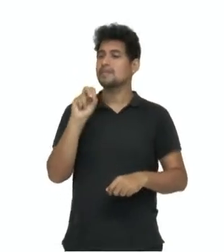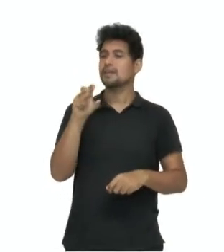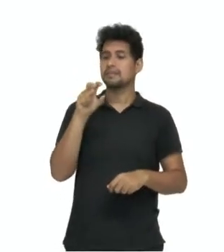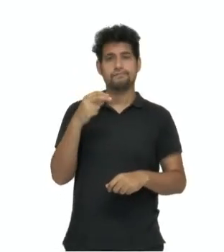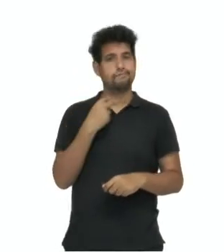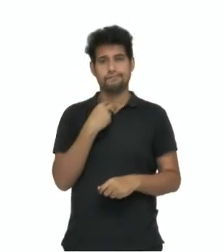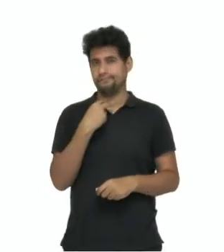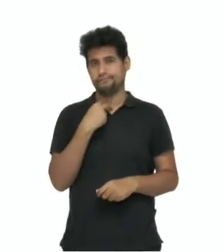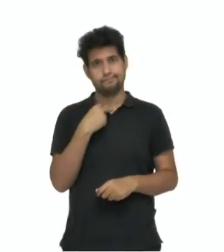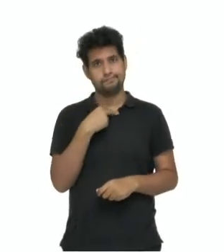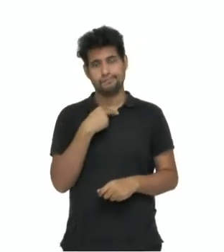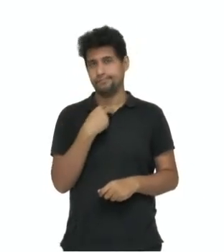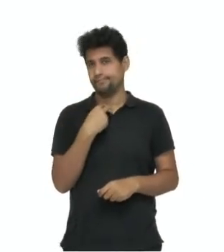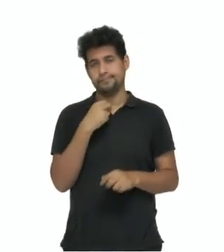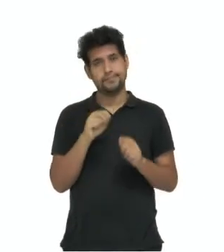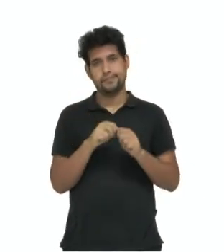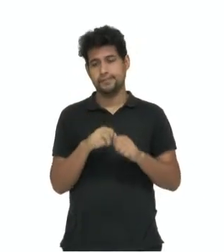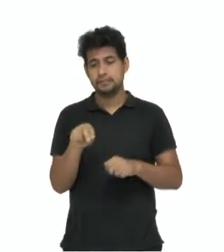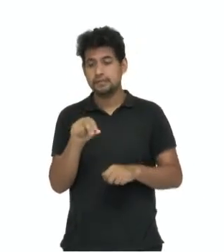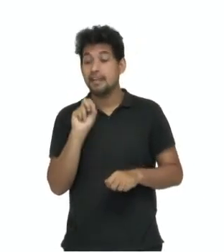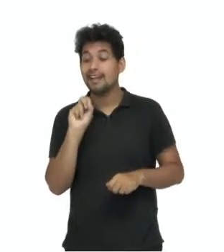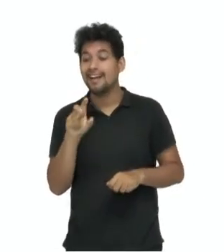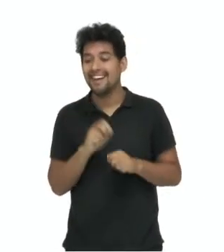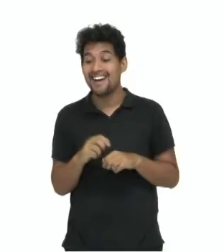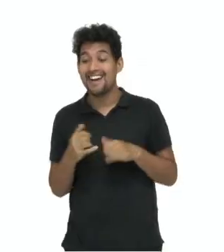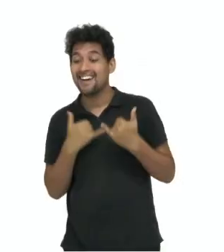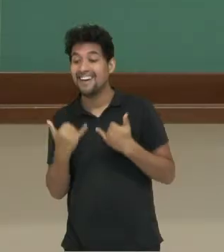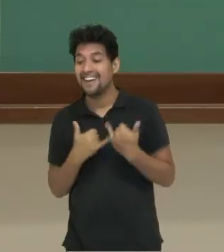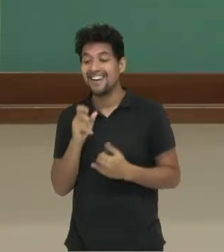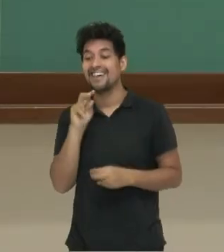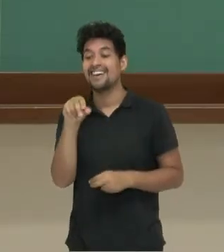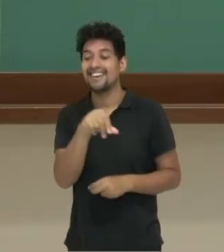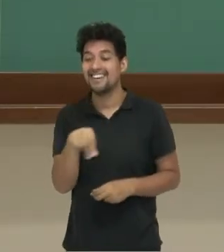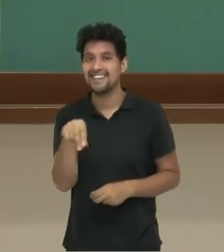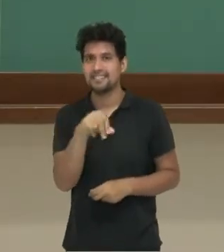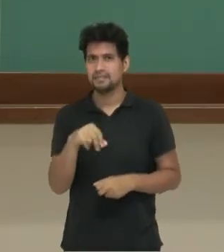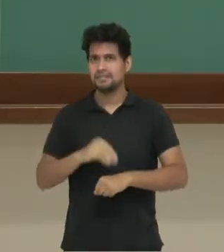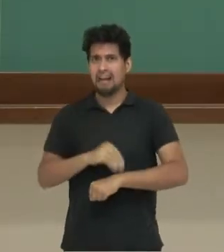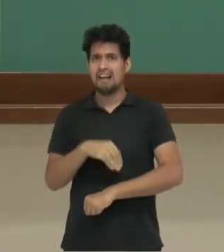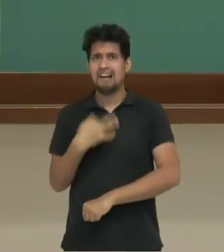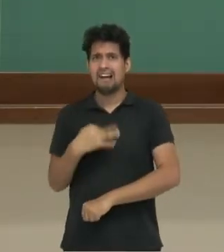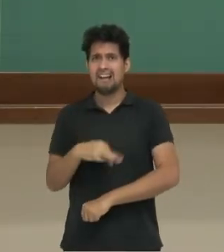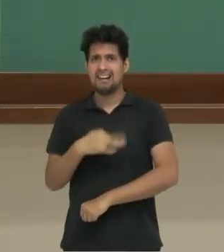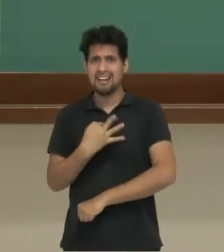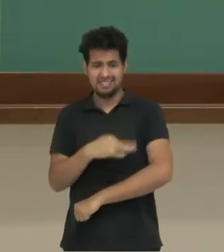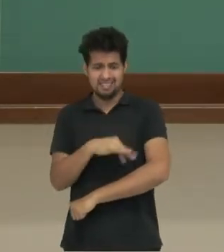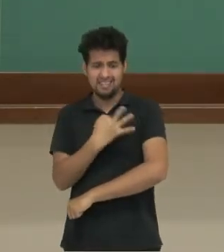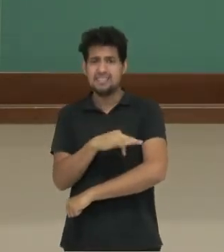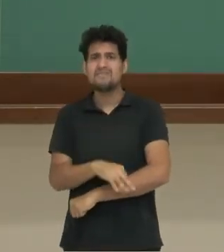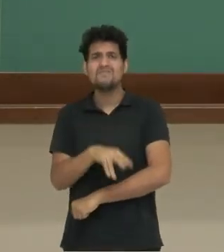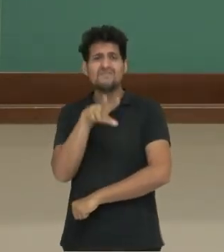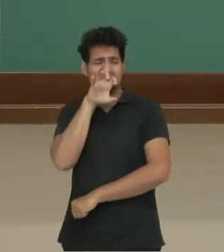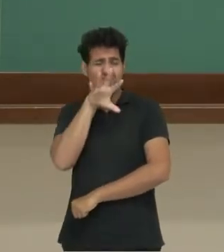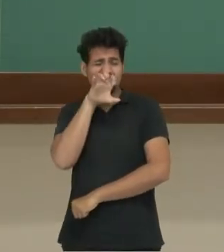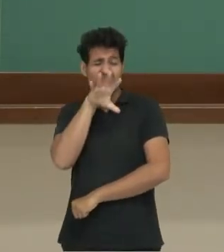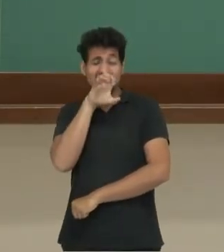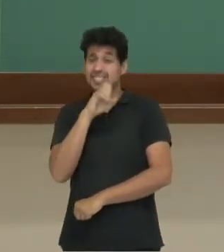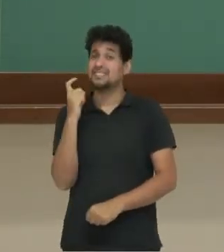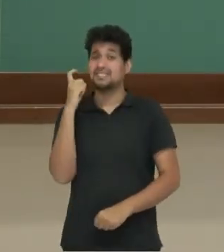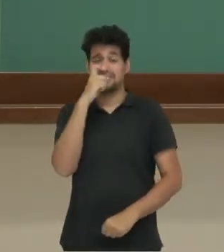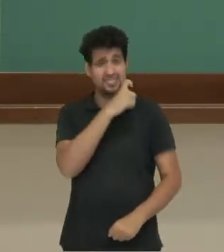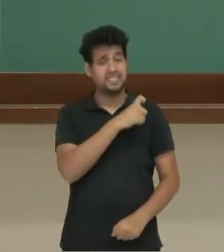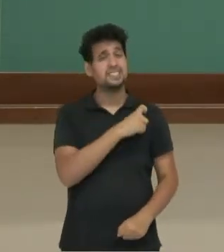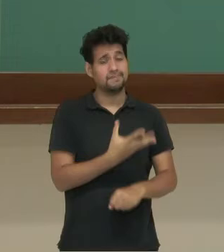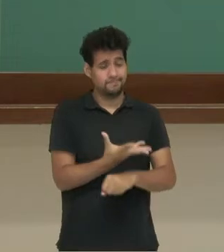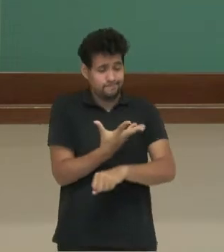uma crueldade, não faça isso, viu? Jogar o sal no sapo, na rã, na perereca vai impedir que ele consiga respirar através